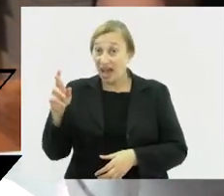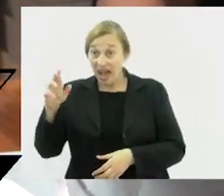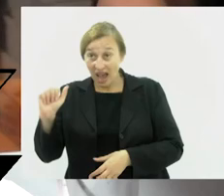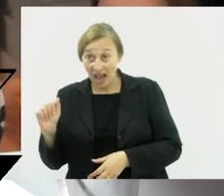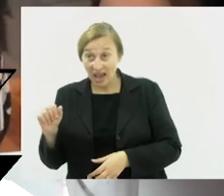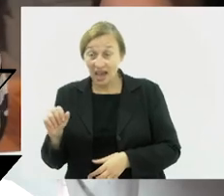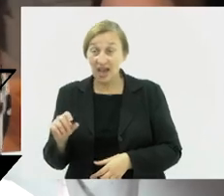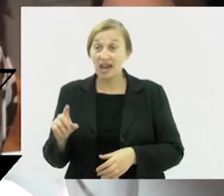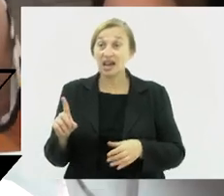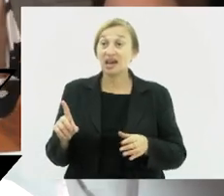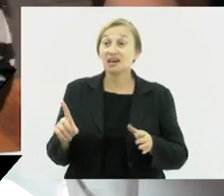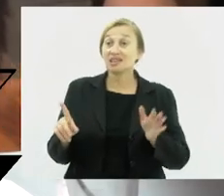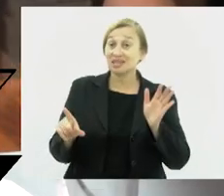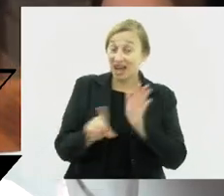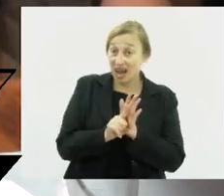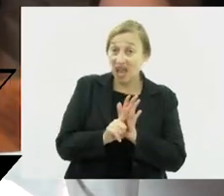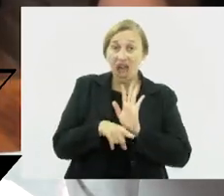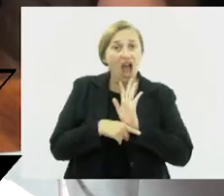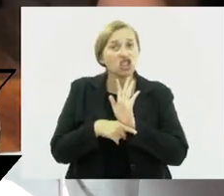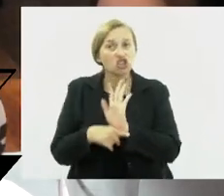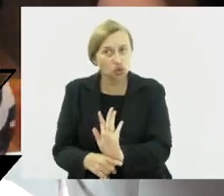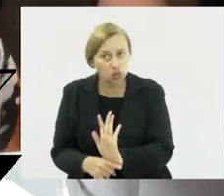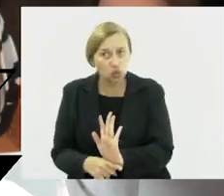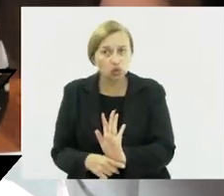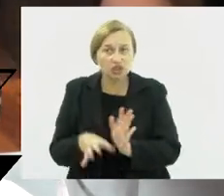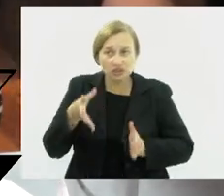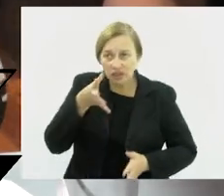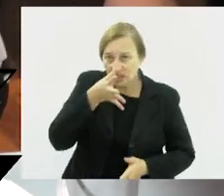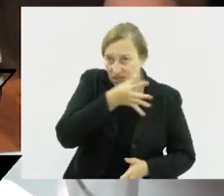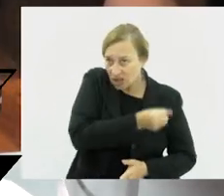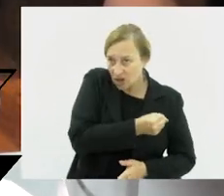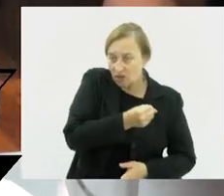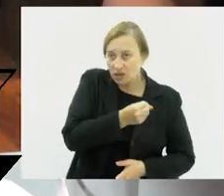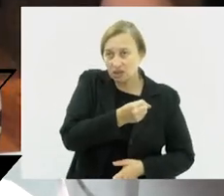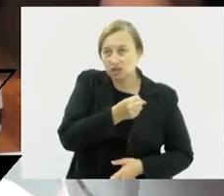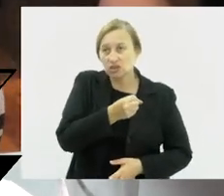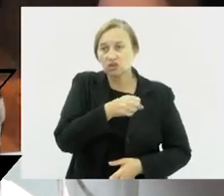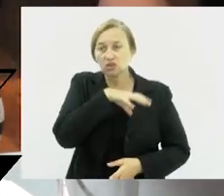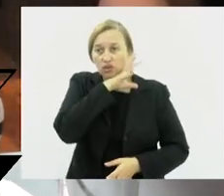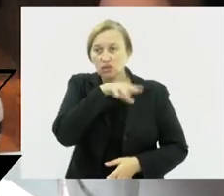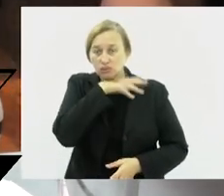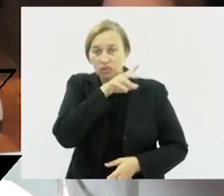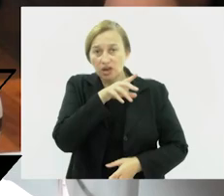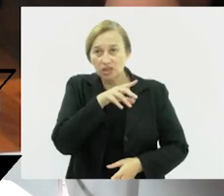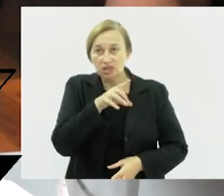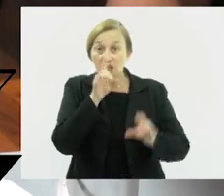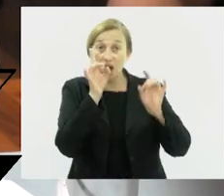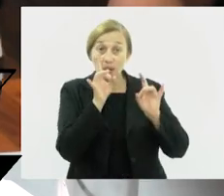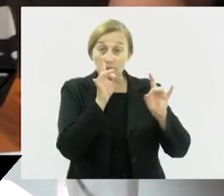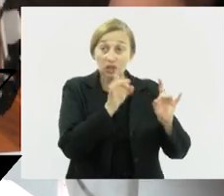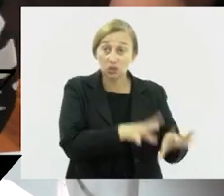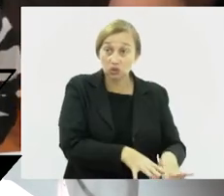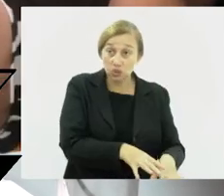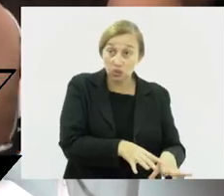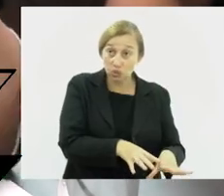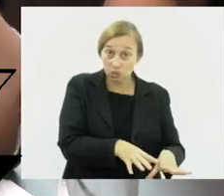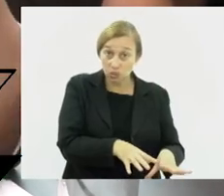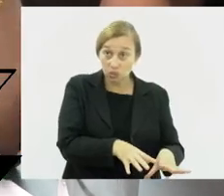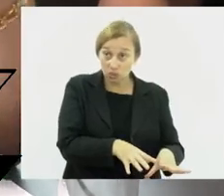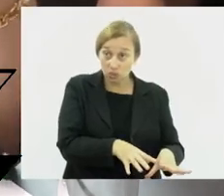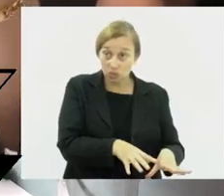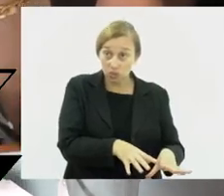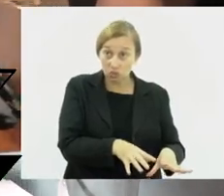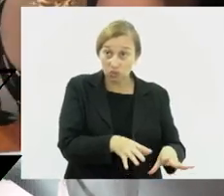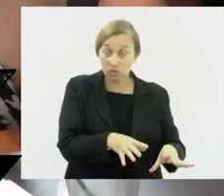ele ajuda, ele faz o resgate de animais vítimas de maus-tratos. Então, nós não trabalhamos